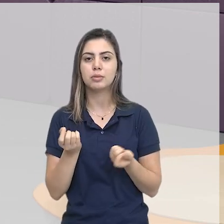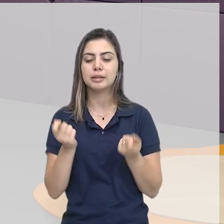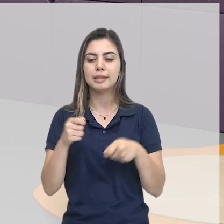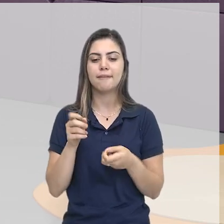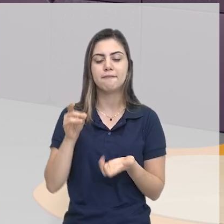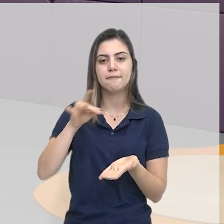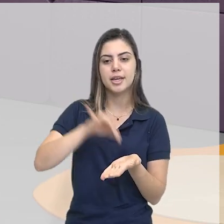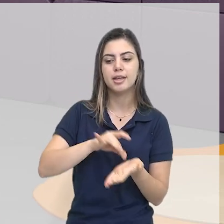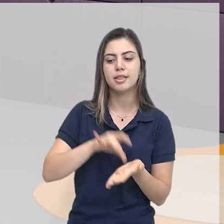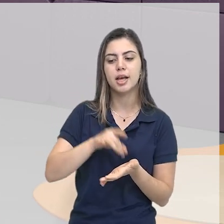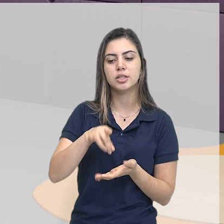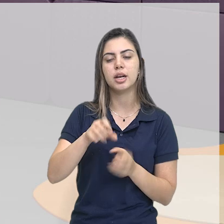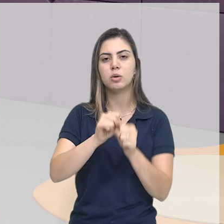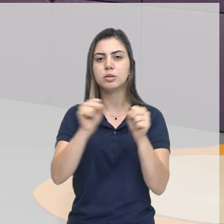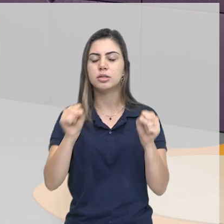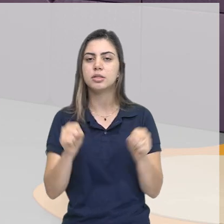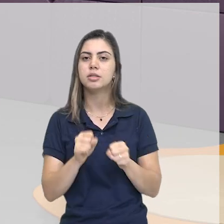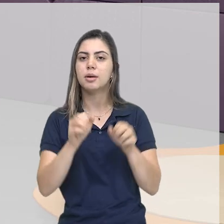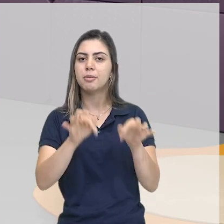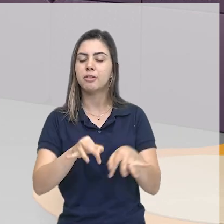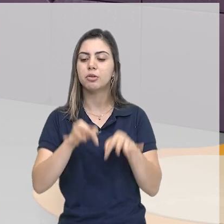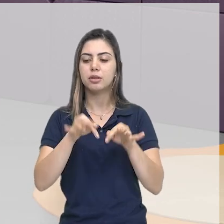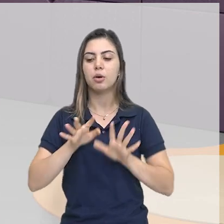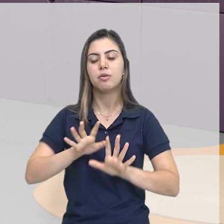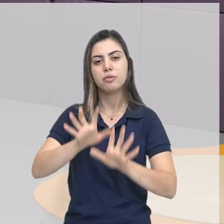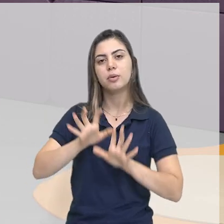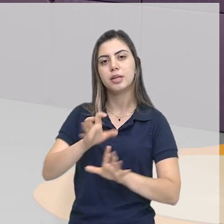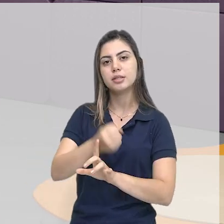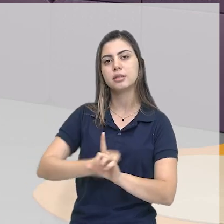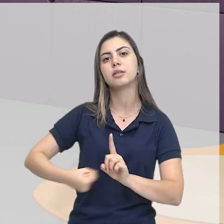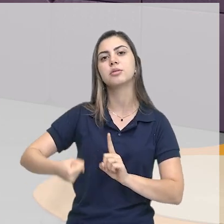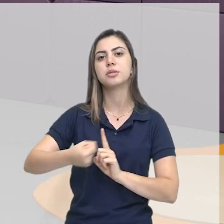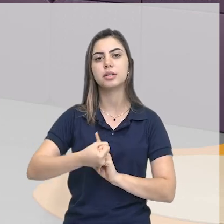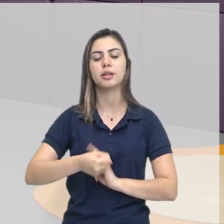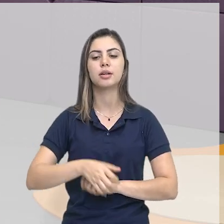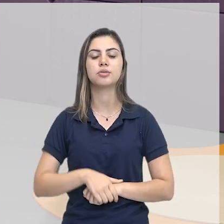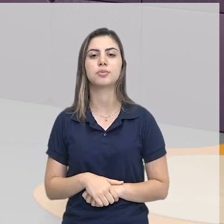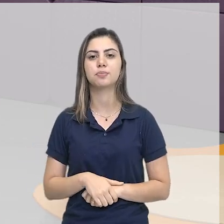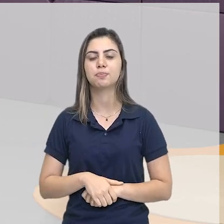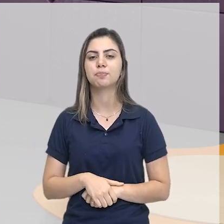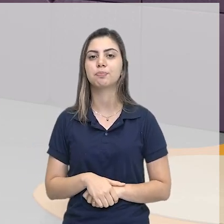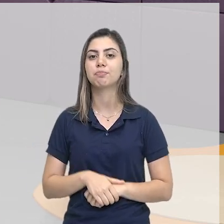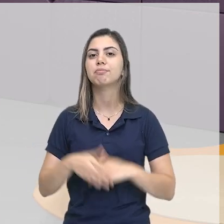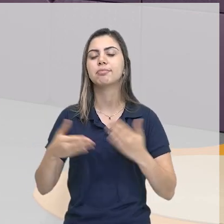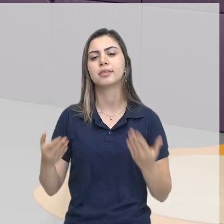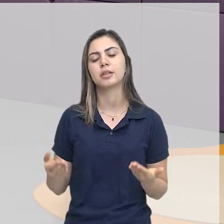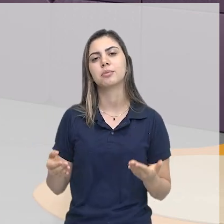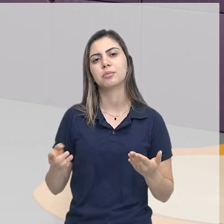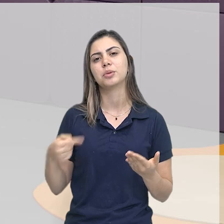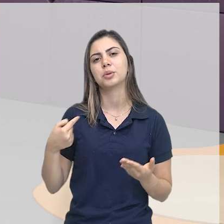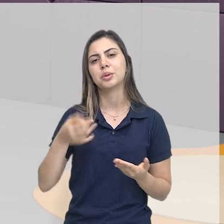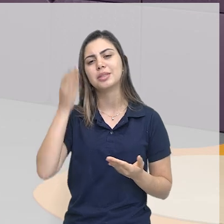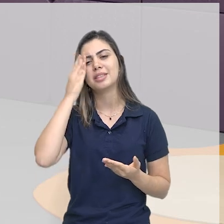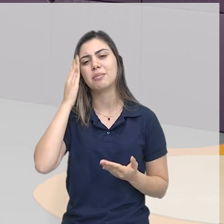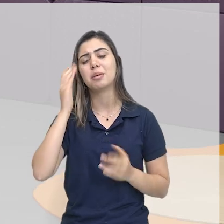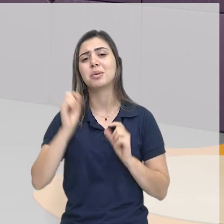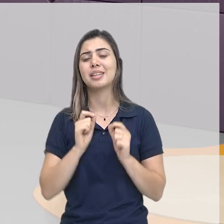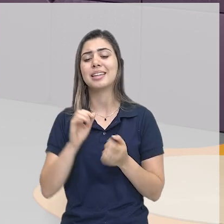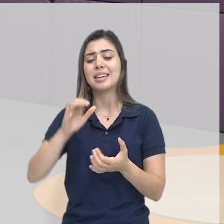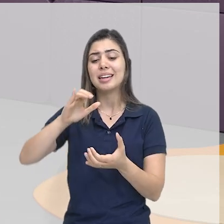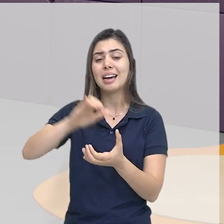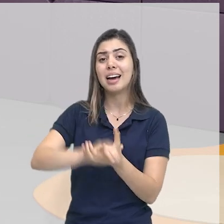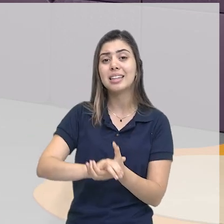validação diante da sociedade. Vale ressaltar que devido, né, à proibição do